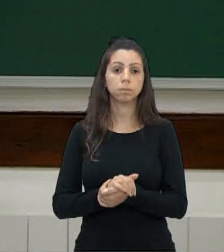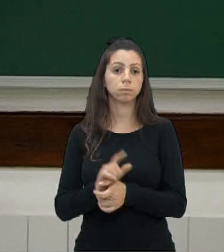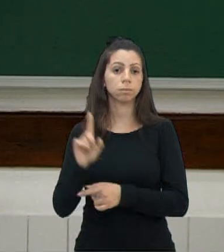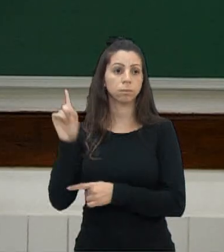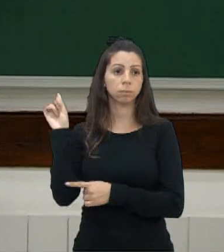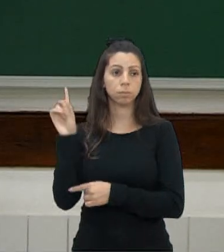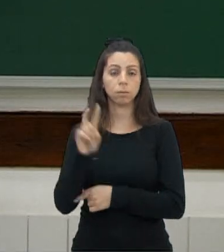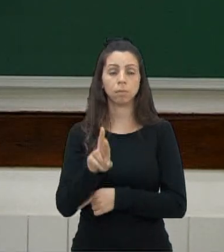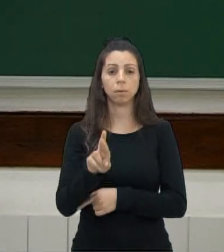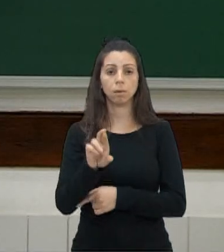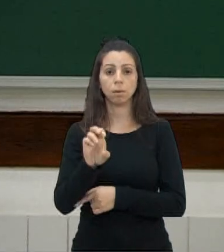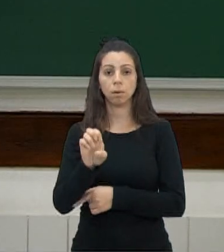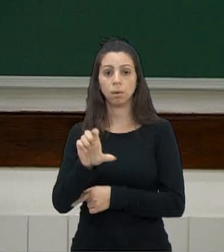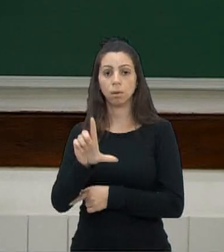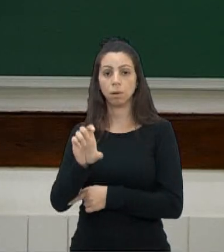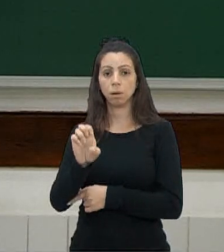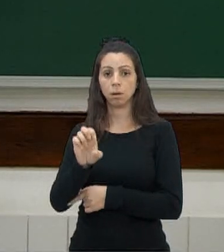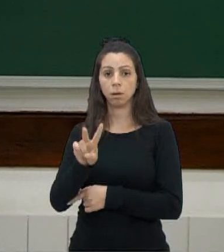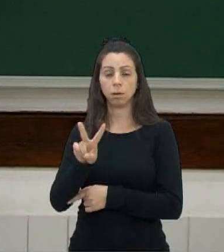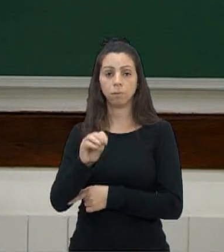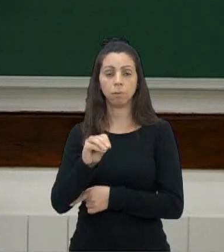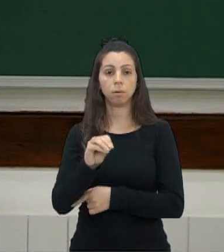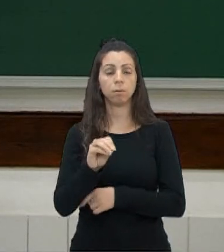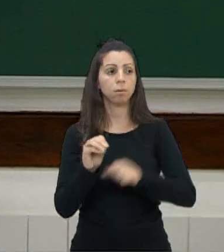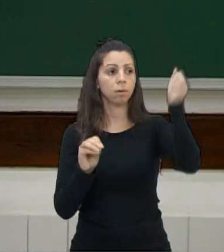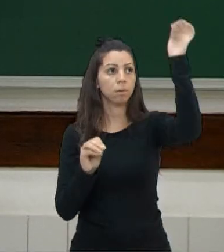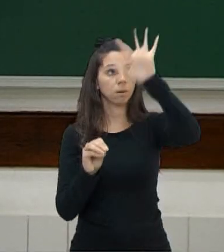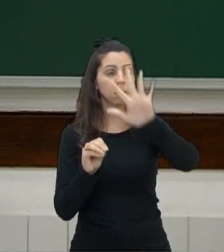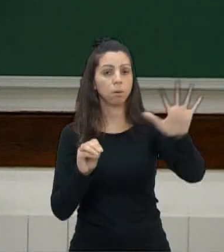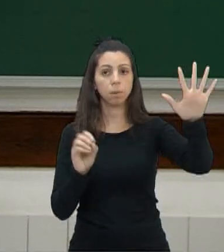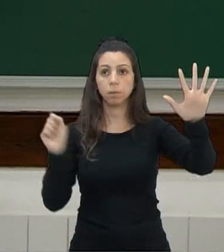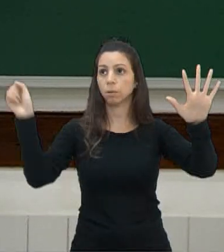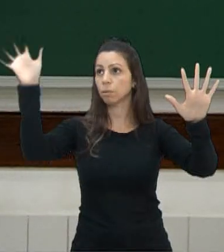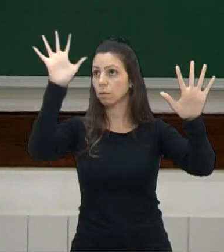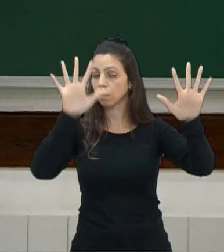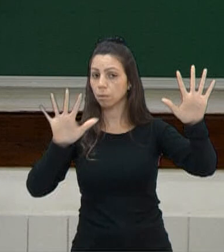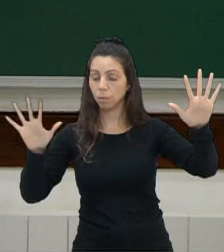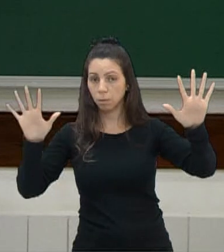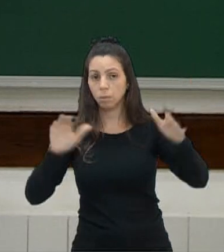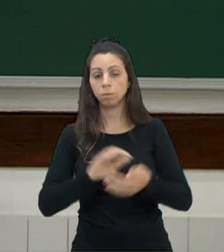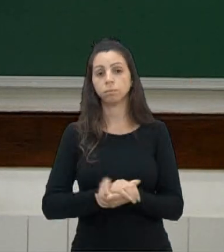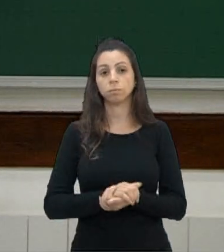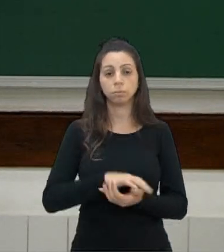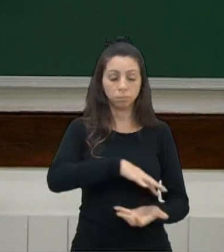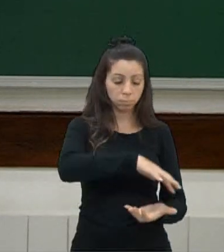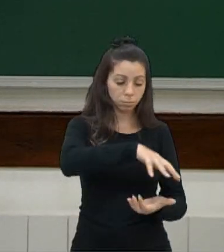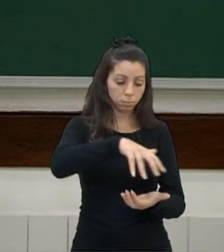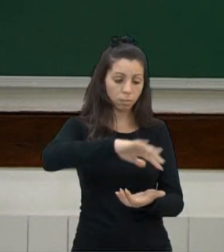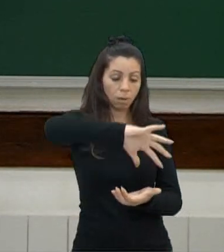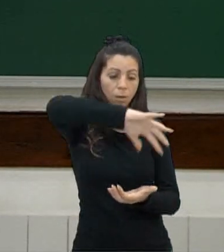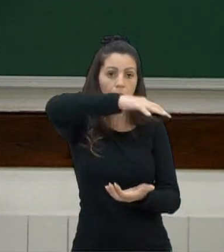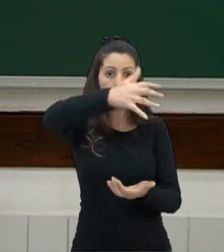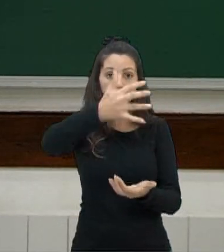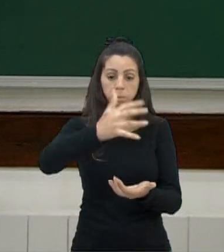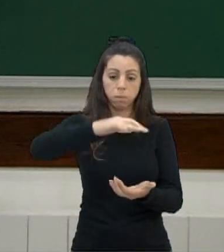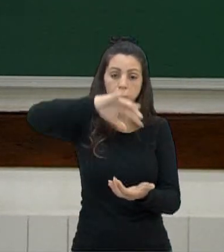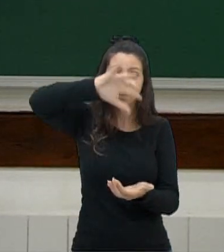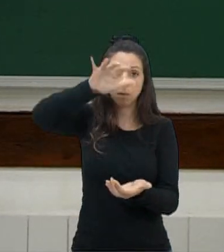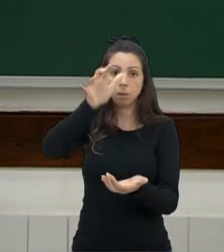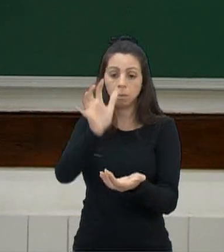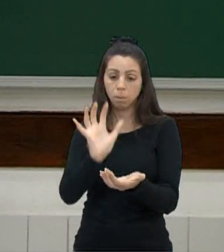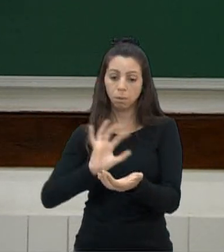aqui duas imagens para você visualizar e você relembrar que a superfície do nosso planeta, ela não é lisa, ela é